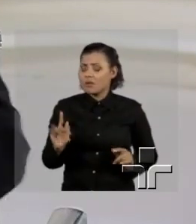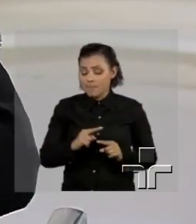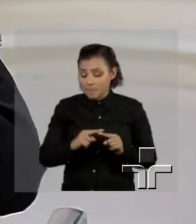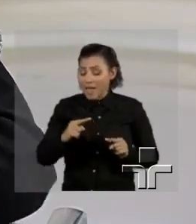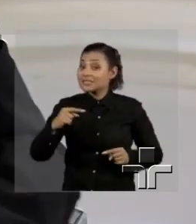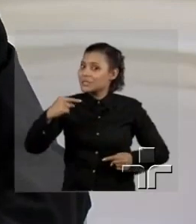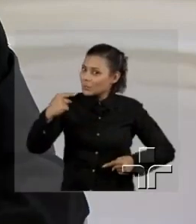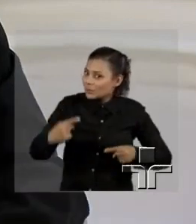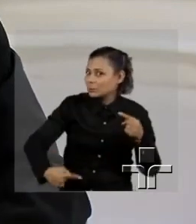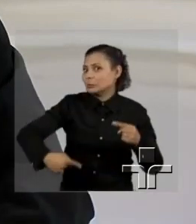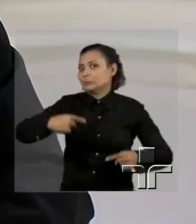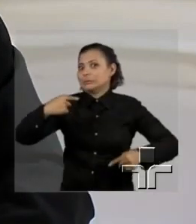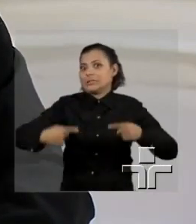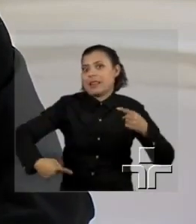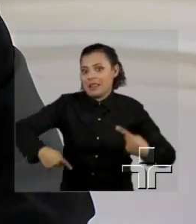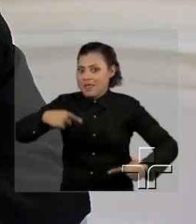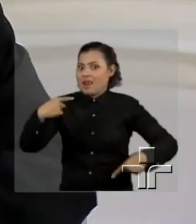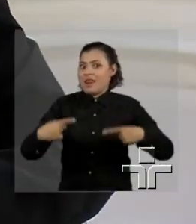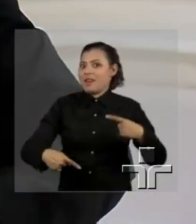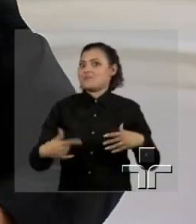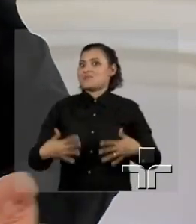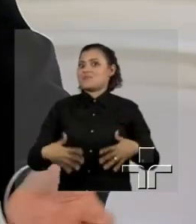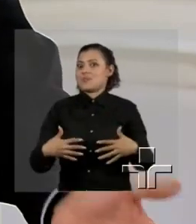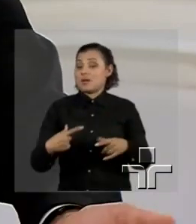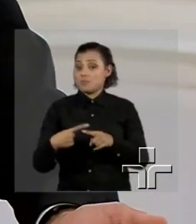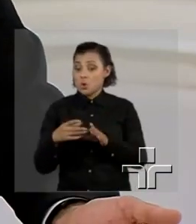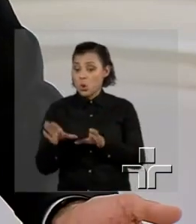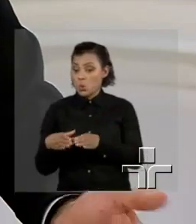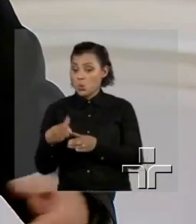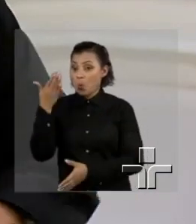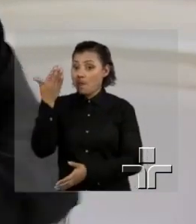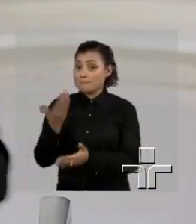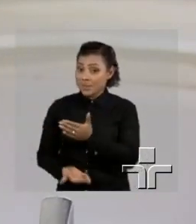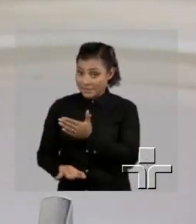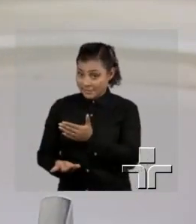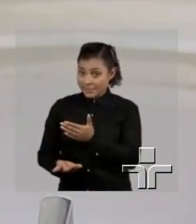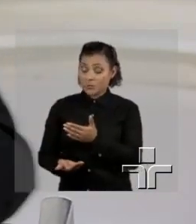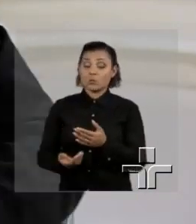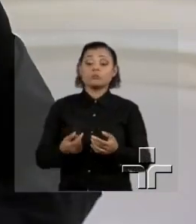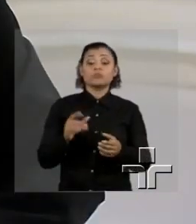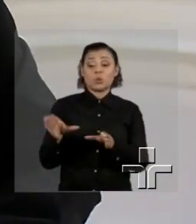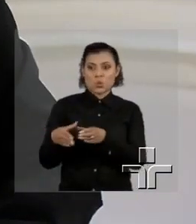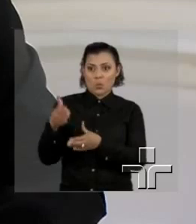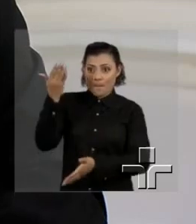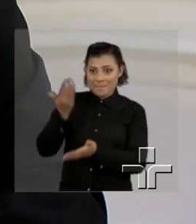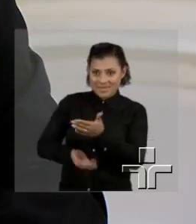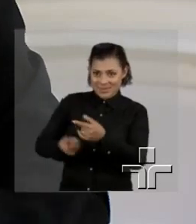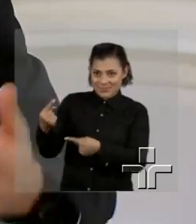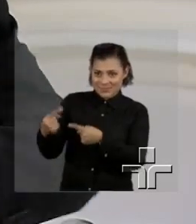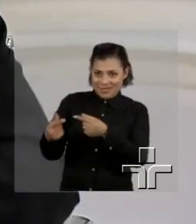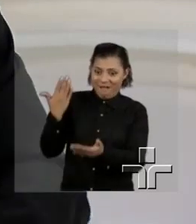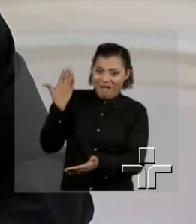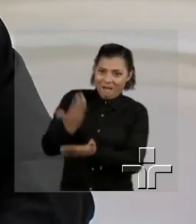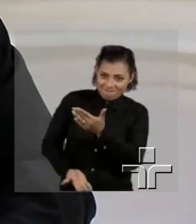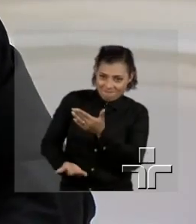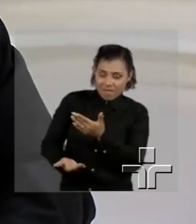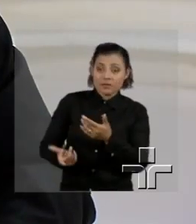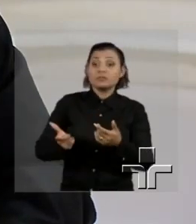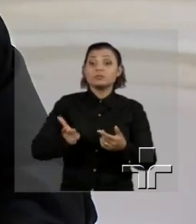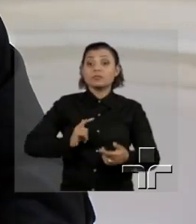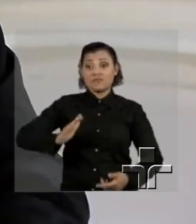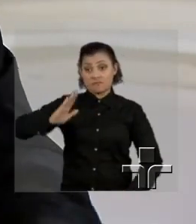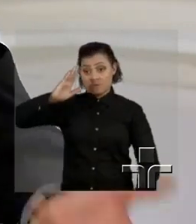mais protagonismo e, às vezes, têm menos. Por exemplo, depois da Segunda Guerra Mundial, o Brasil foi militar, Estados Unidos foi militar, França foi militar,